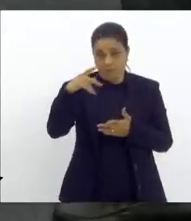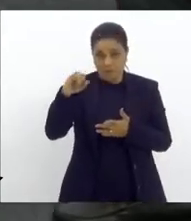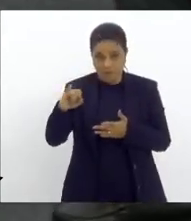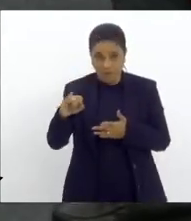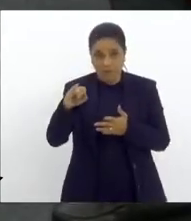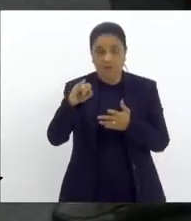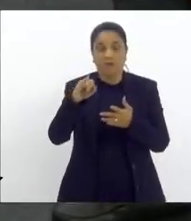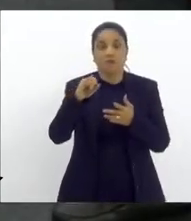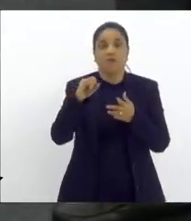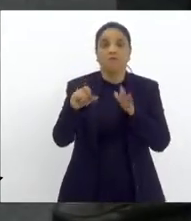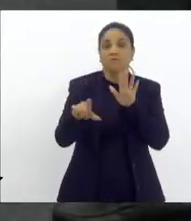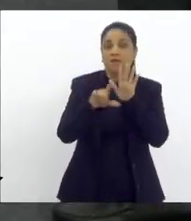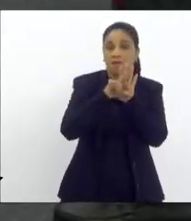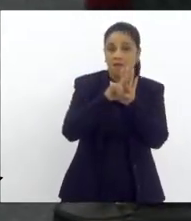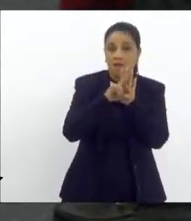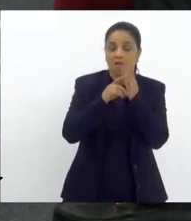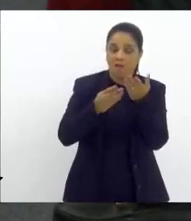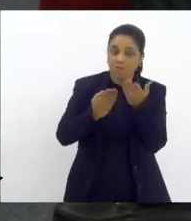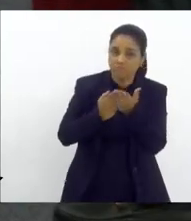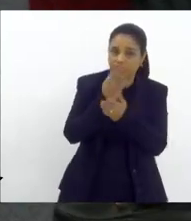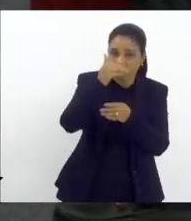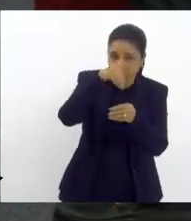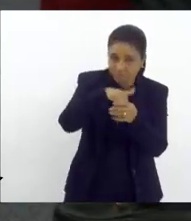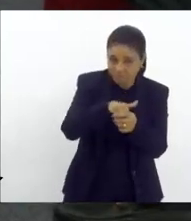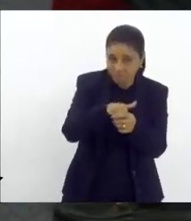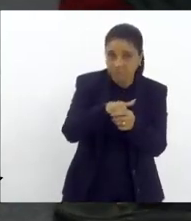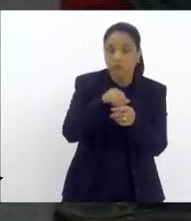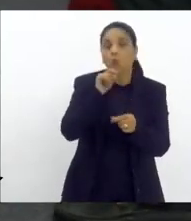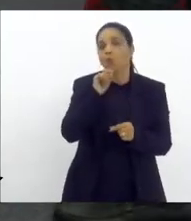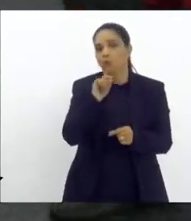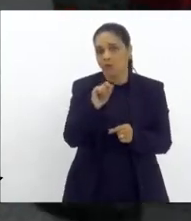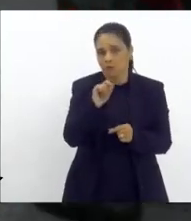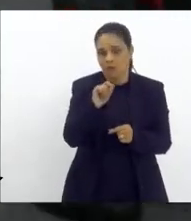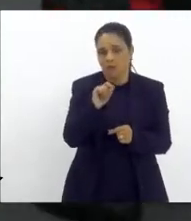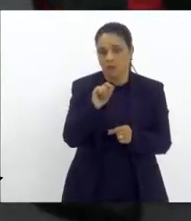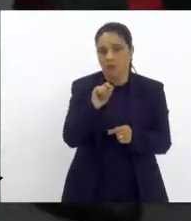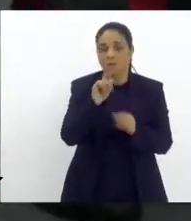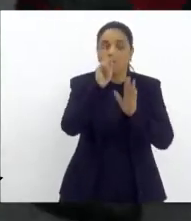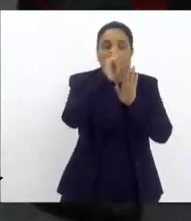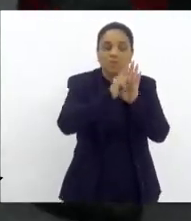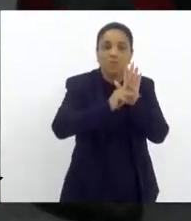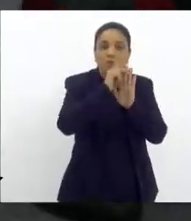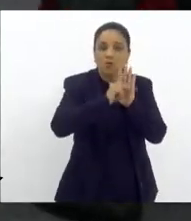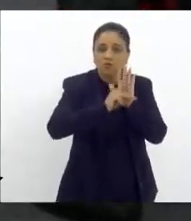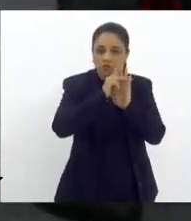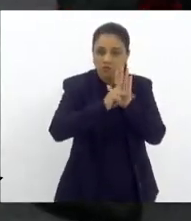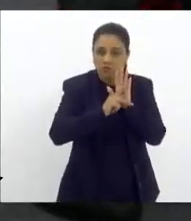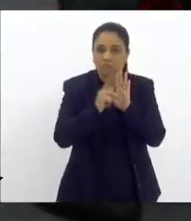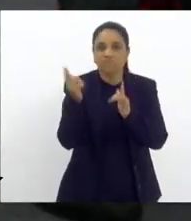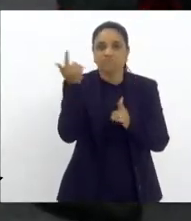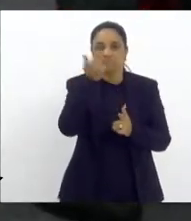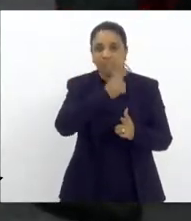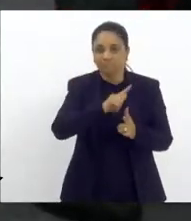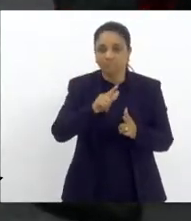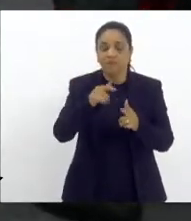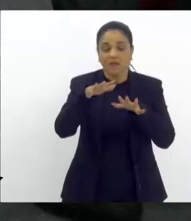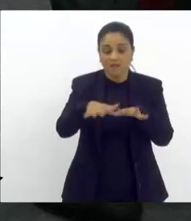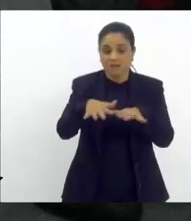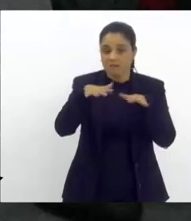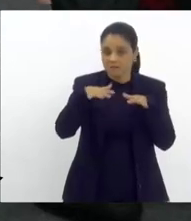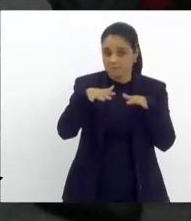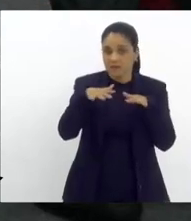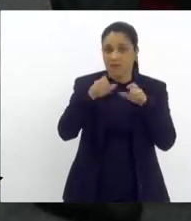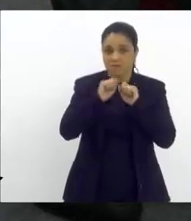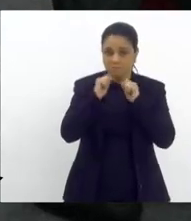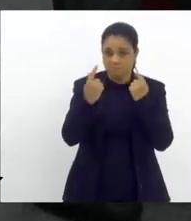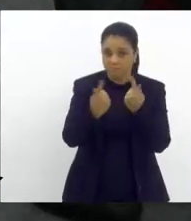obstétrica foi exatamente projetos que garantiu que hoje a Assembleia Legislativa tivesse um grupo de